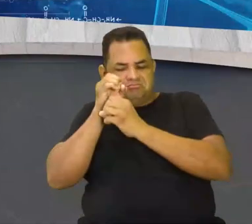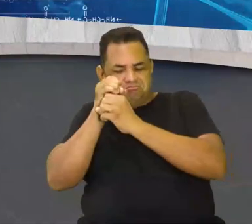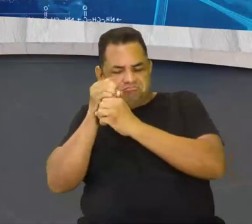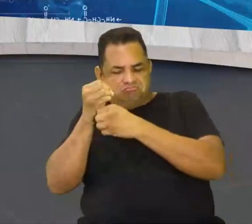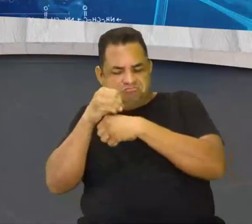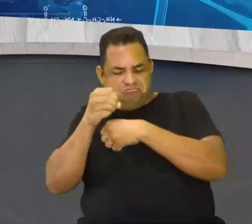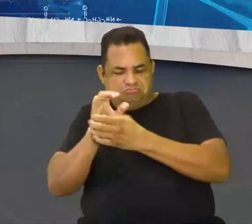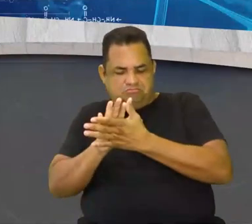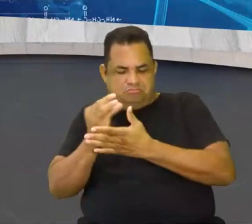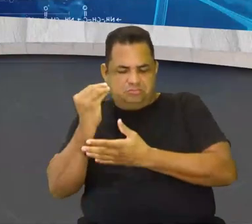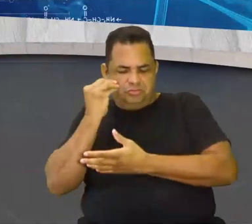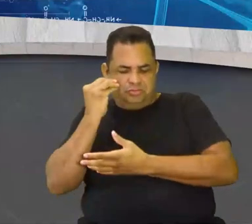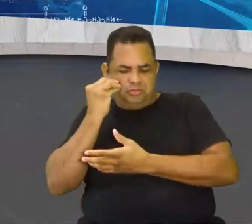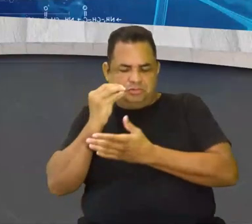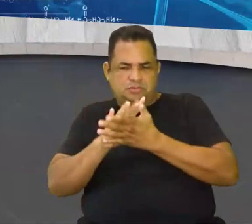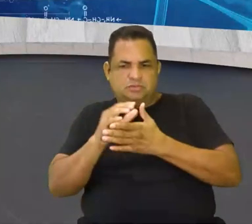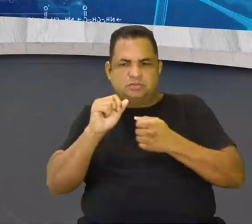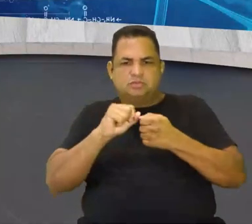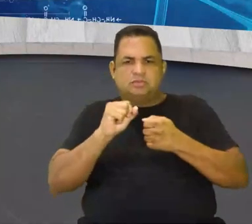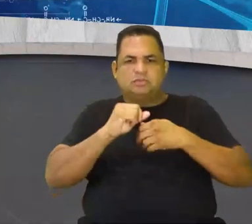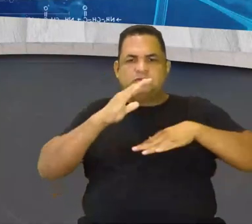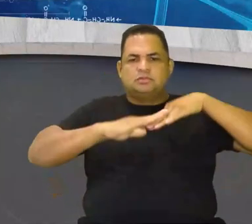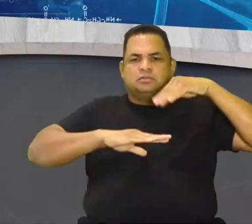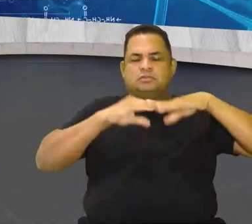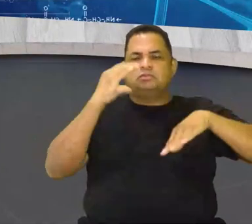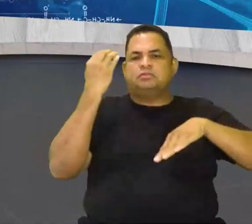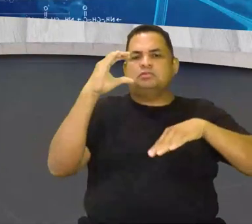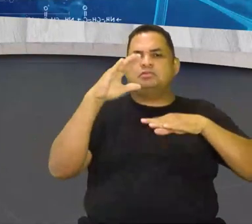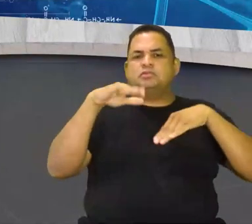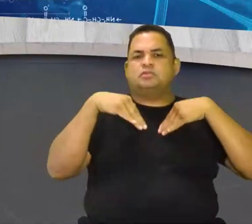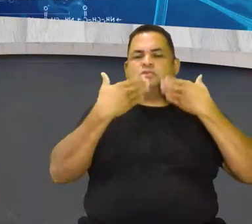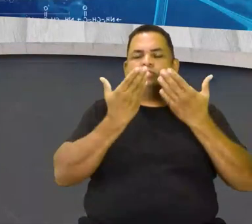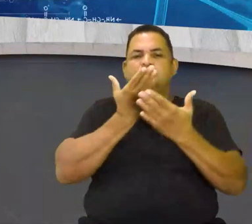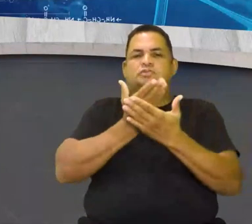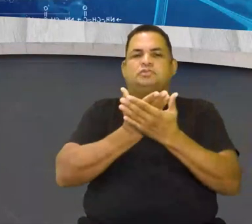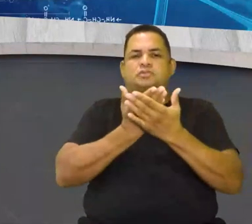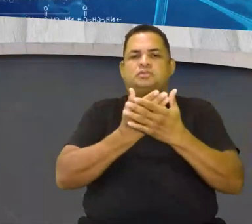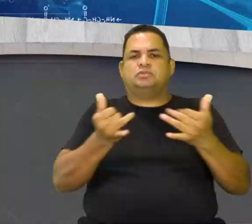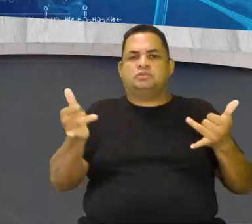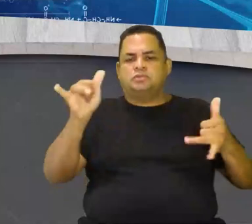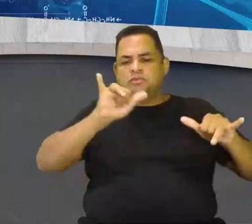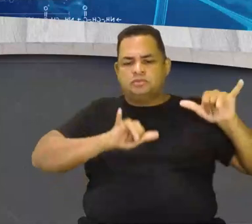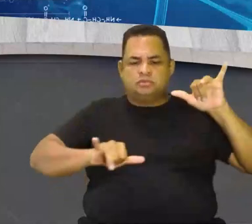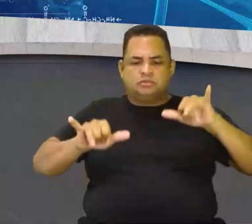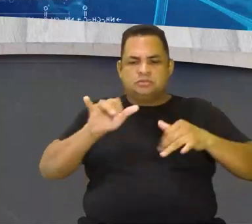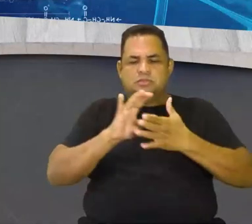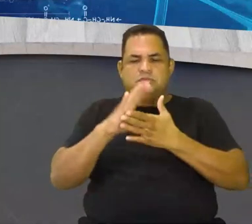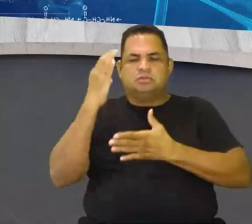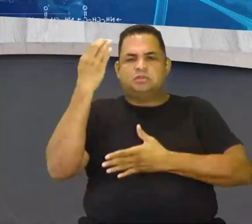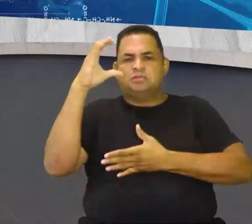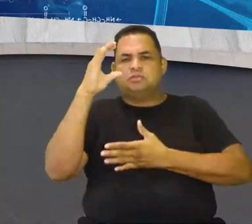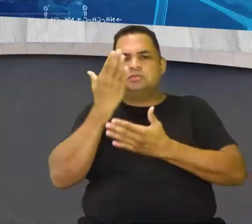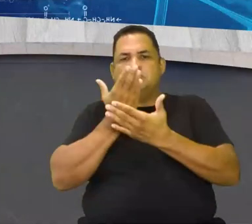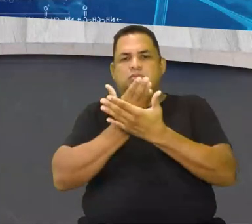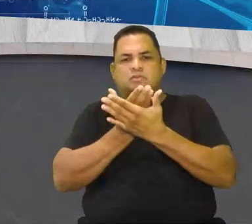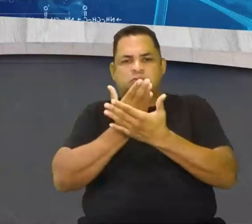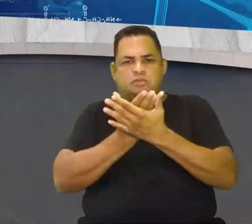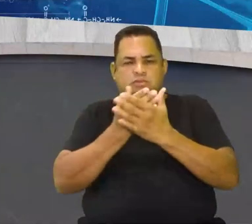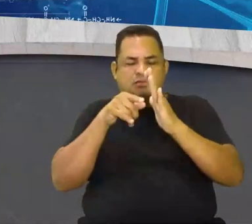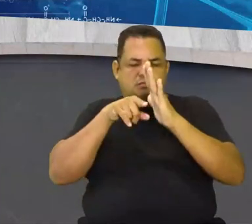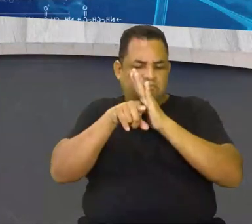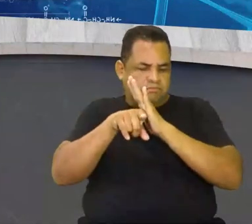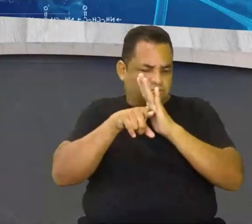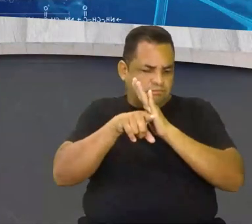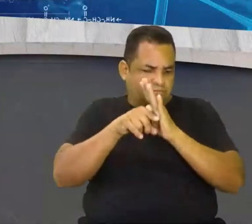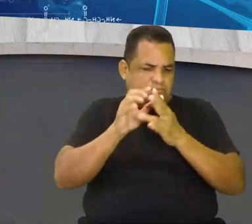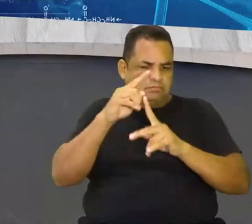realizados, muitos cientistas, quer dizer, quando estudamos química, química é uma ciência, né? A ciência que estuda